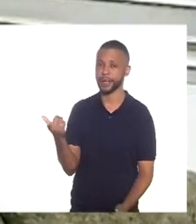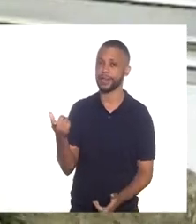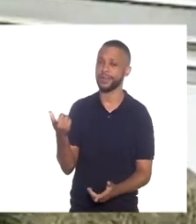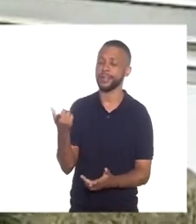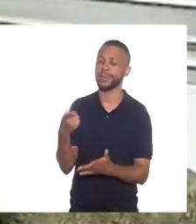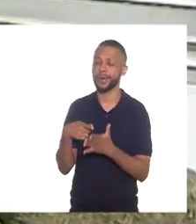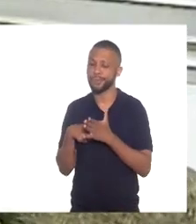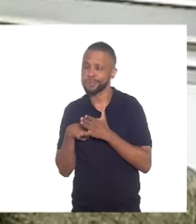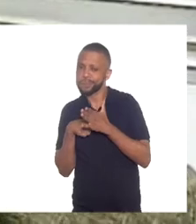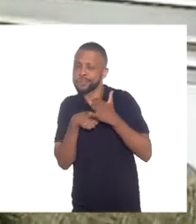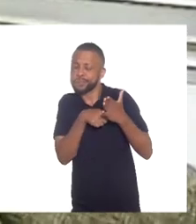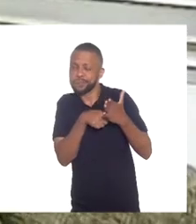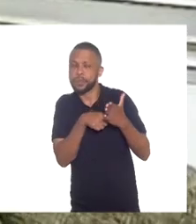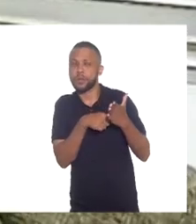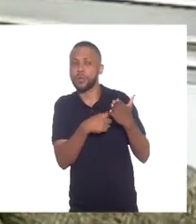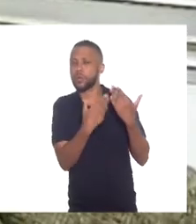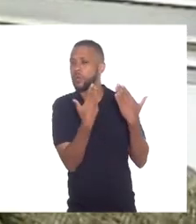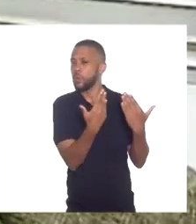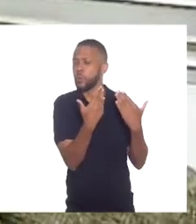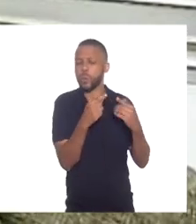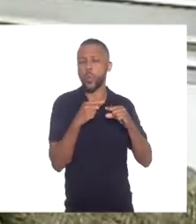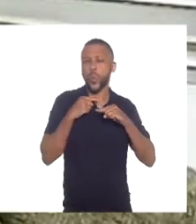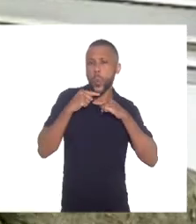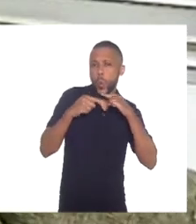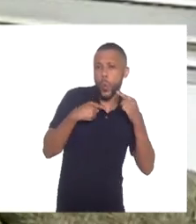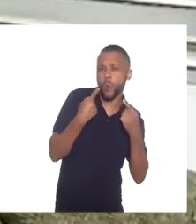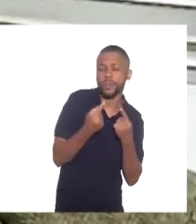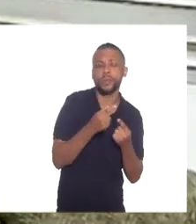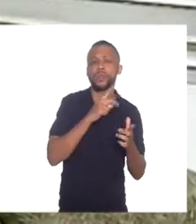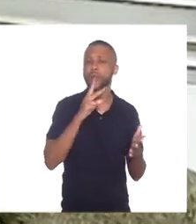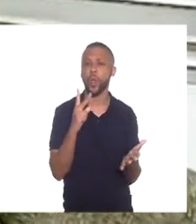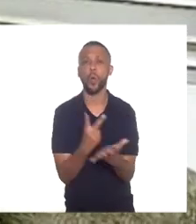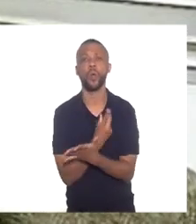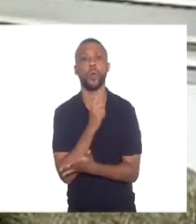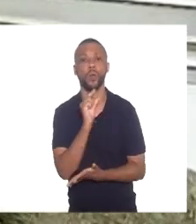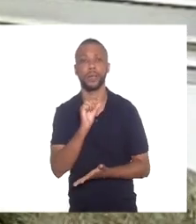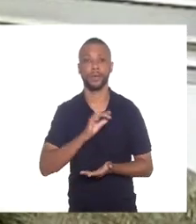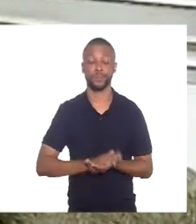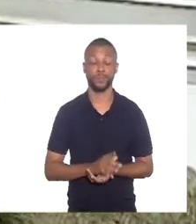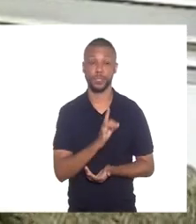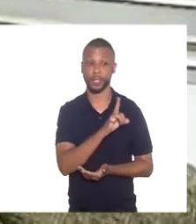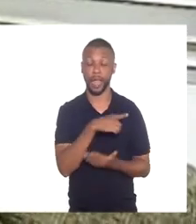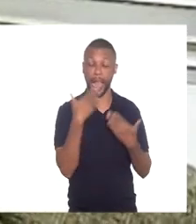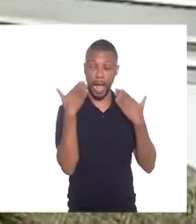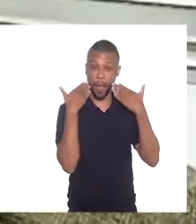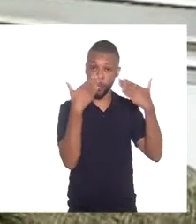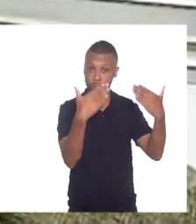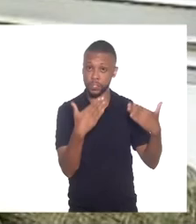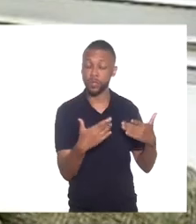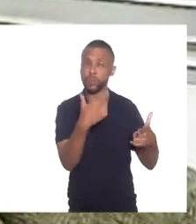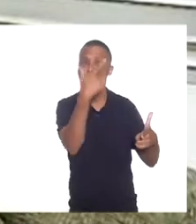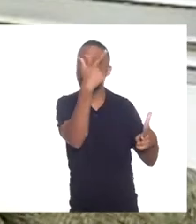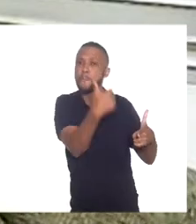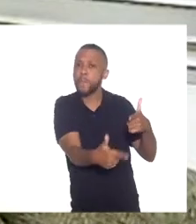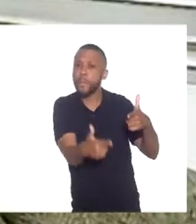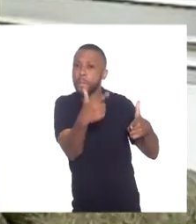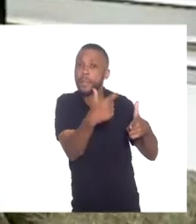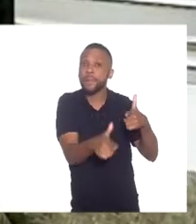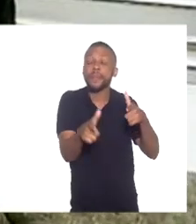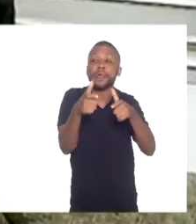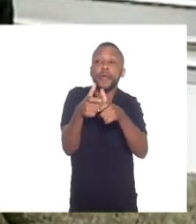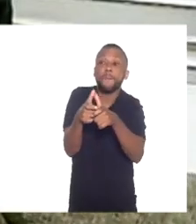muito contestada, e se está destampando uma caixa que ninguém conhecia